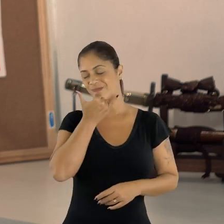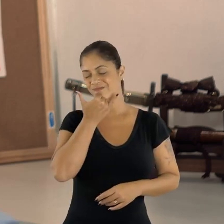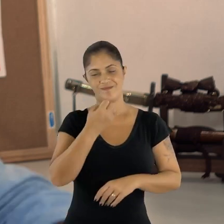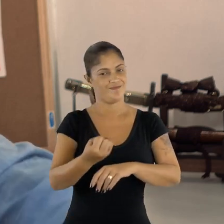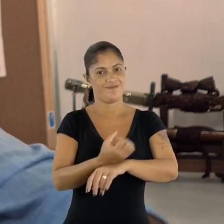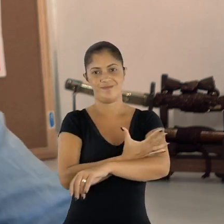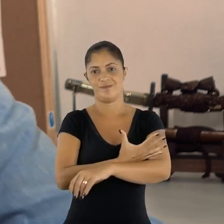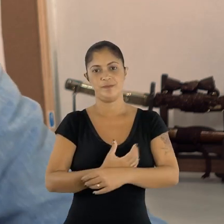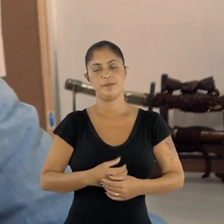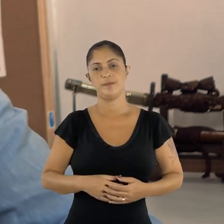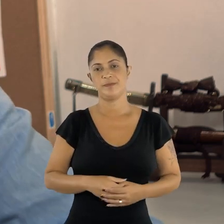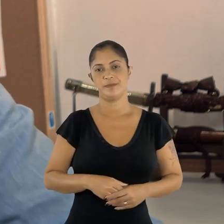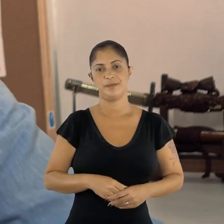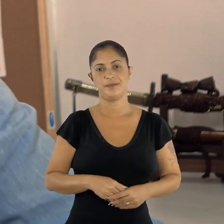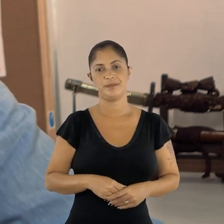Desculpa. Ele assopra.